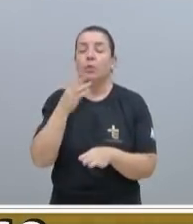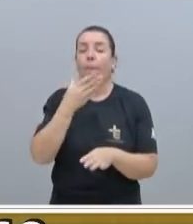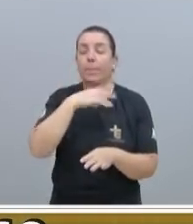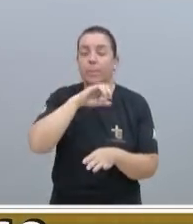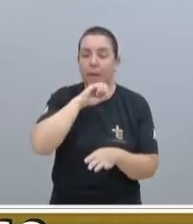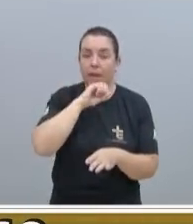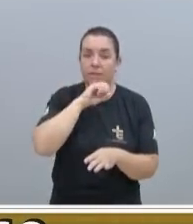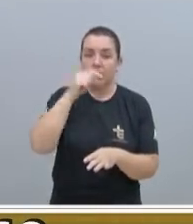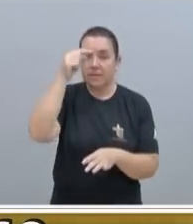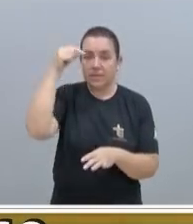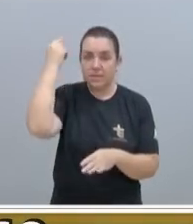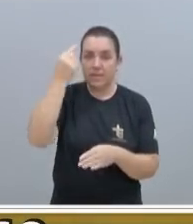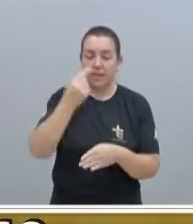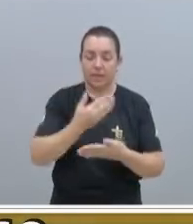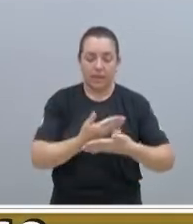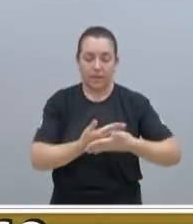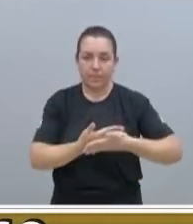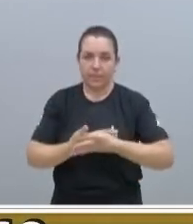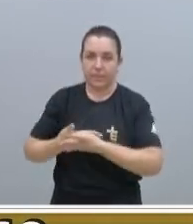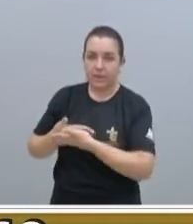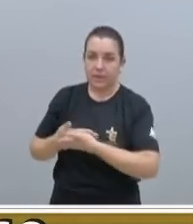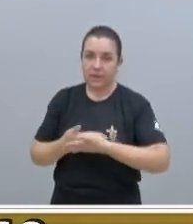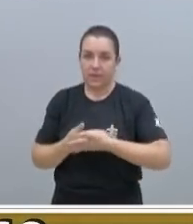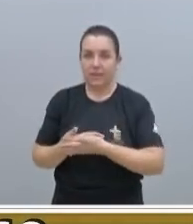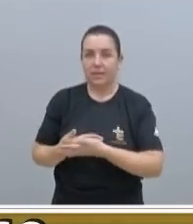santificar se na família